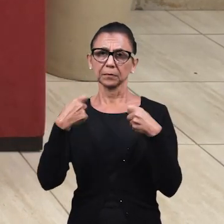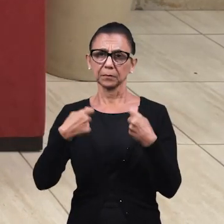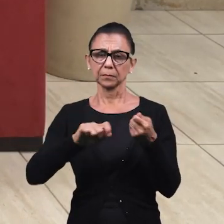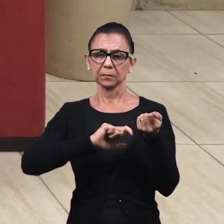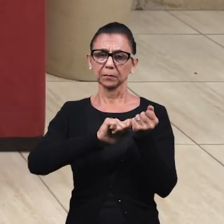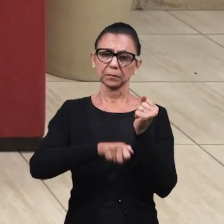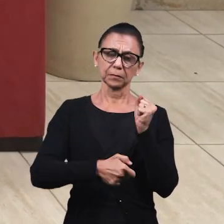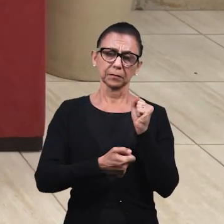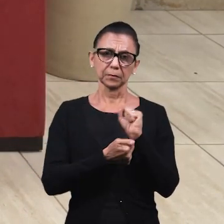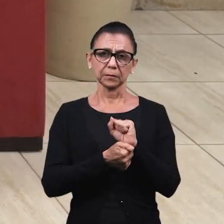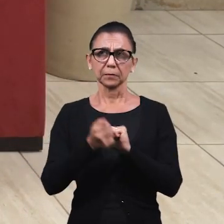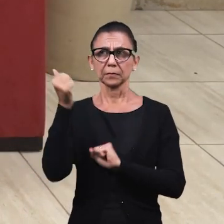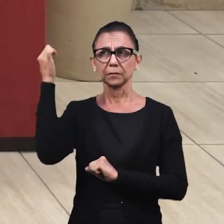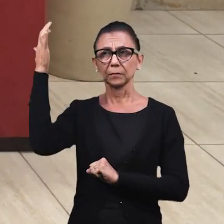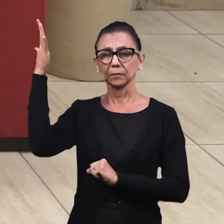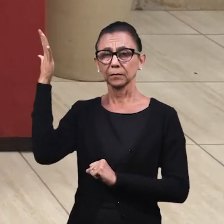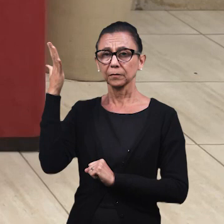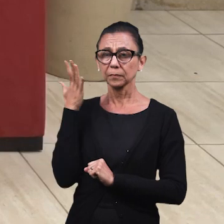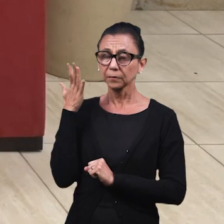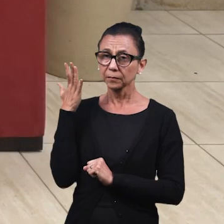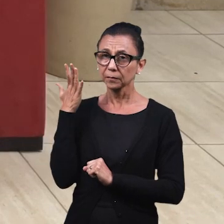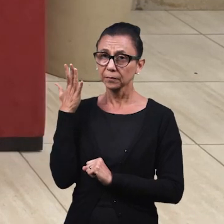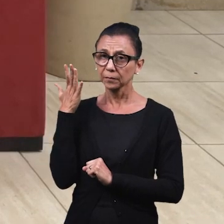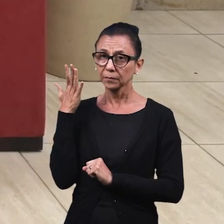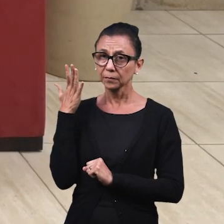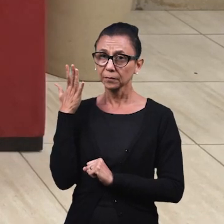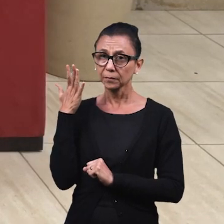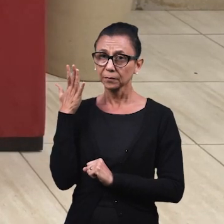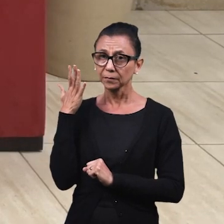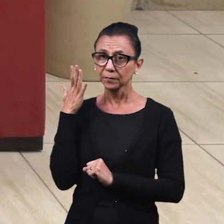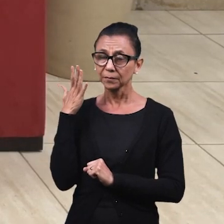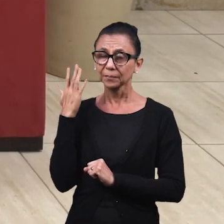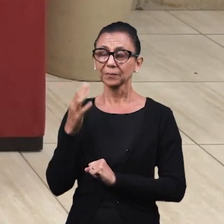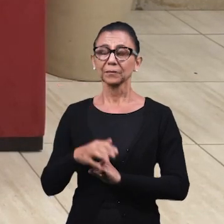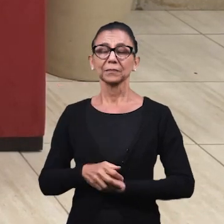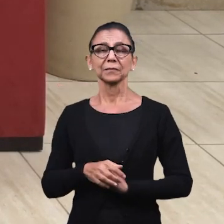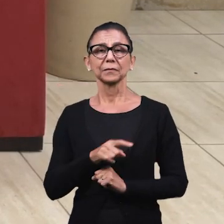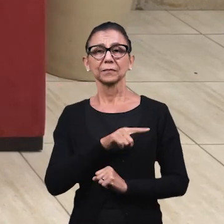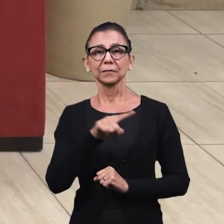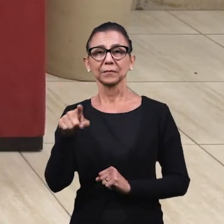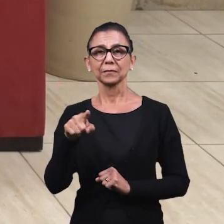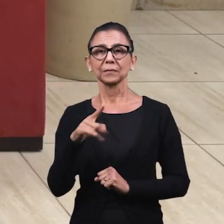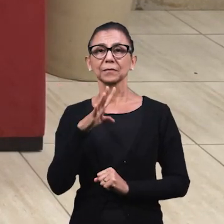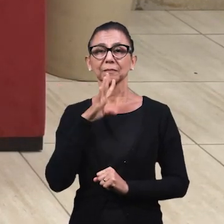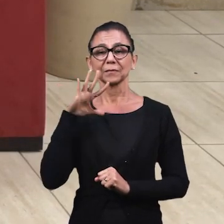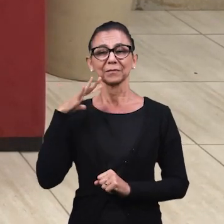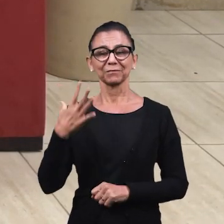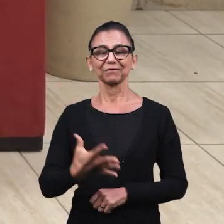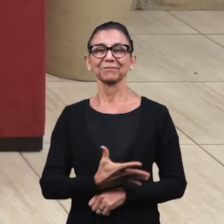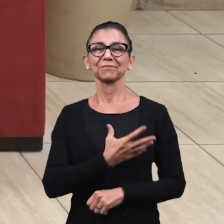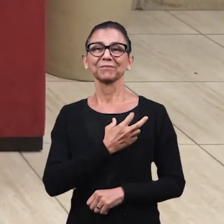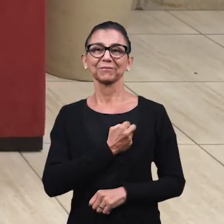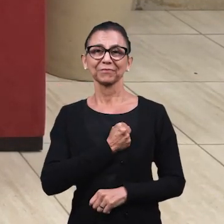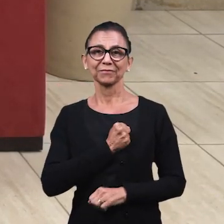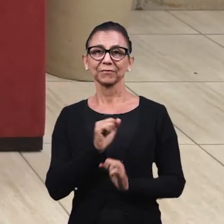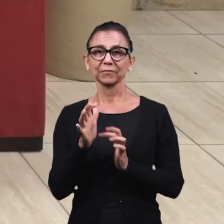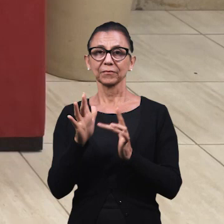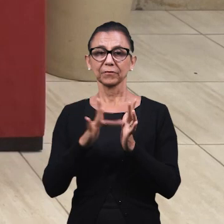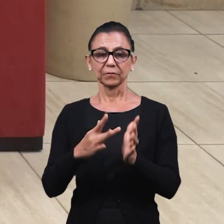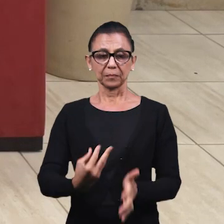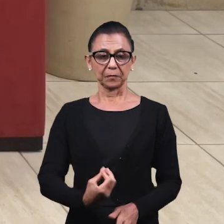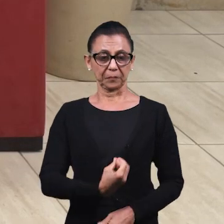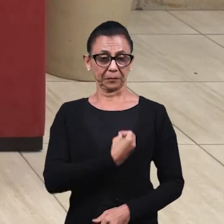se evangelho são as boas novas de salvação, o homem só conhece essa salvação quando o Senhor Jesus, vivo